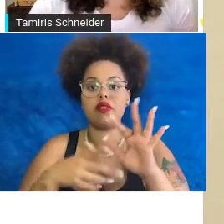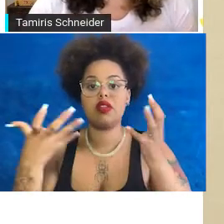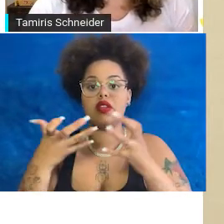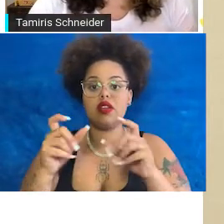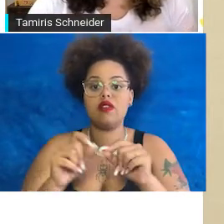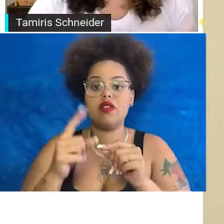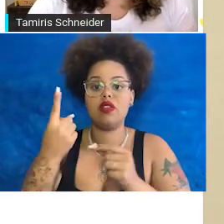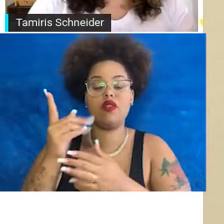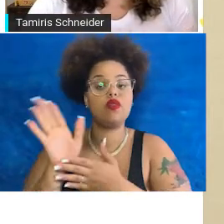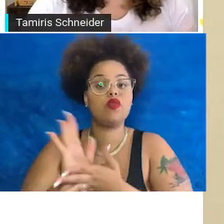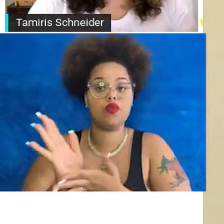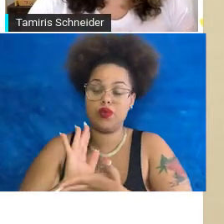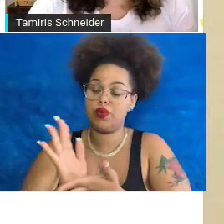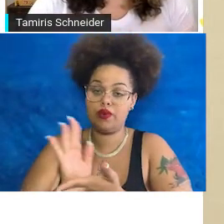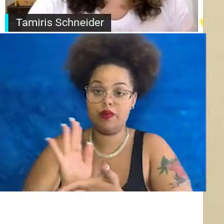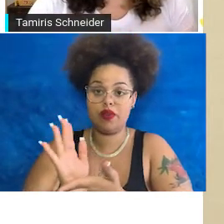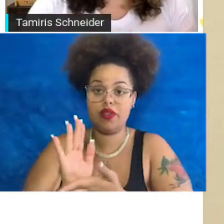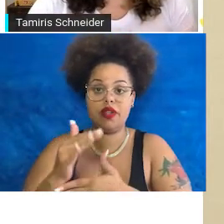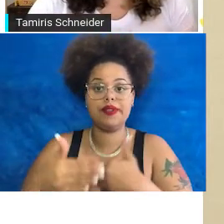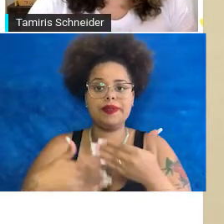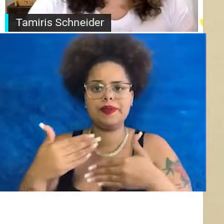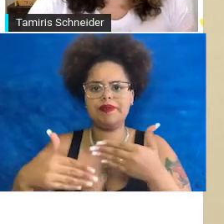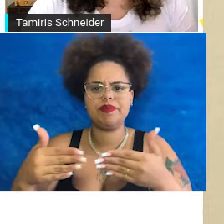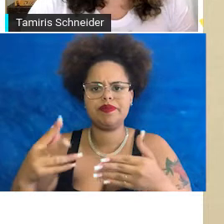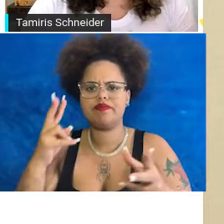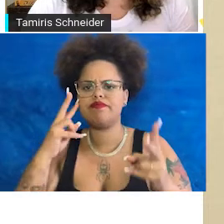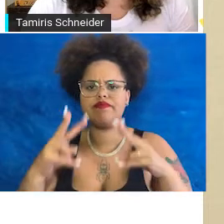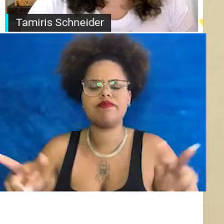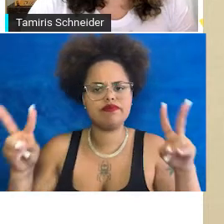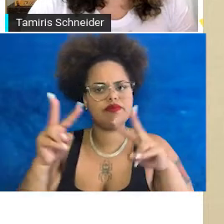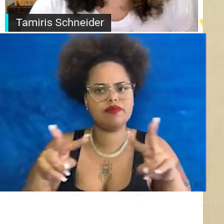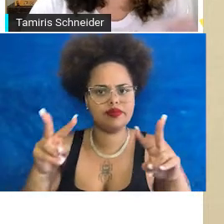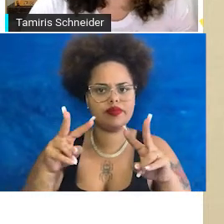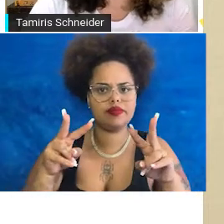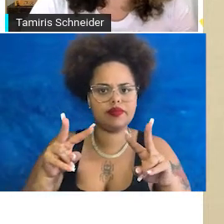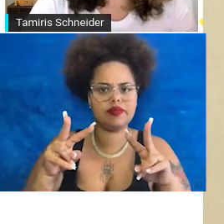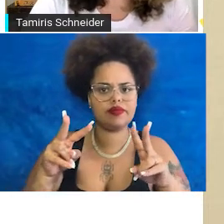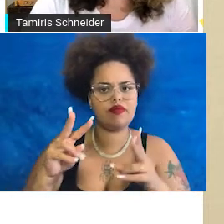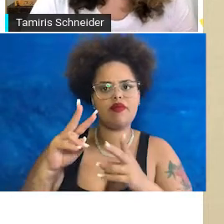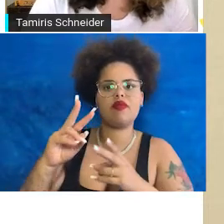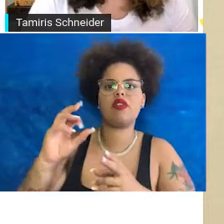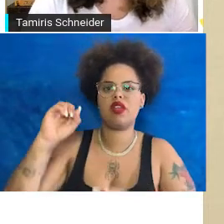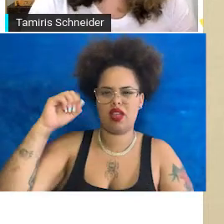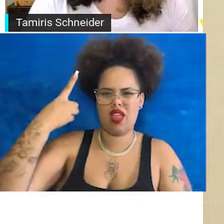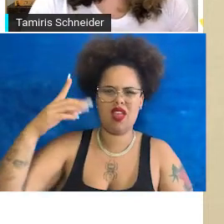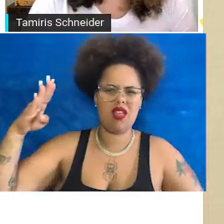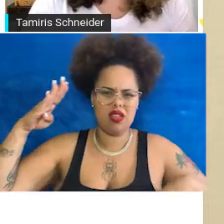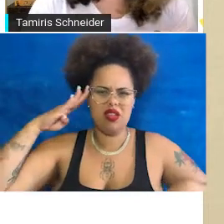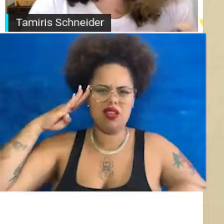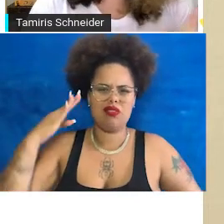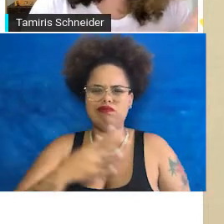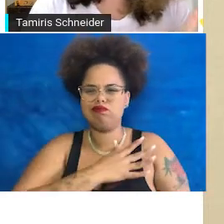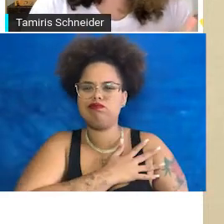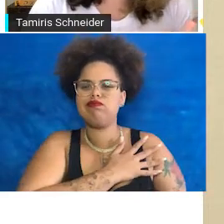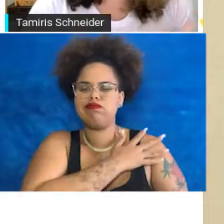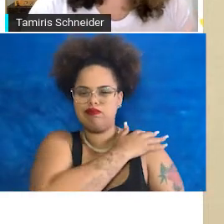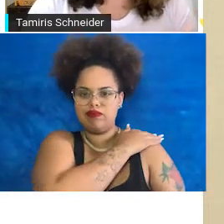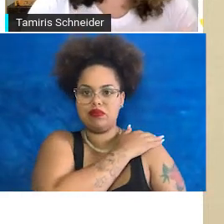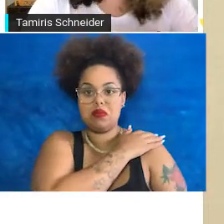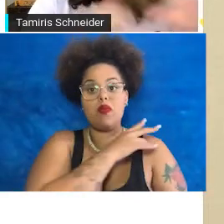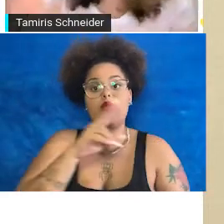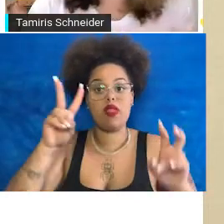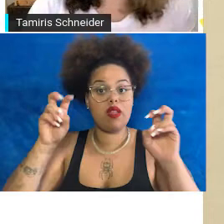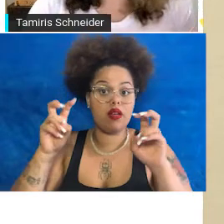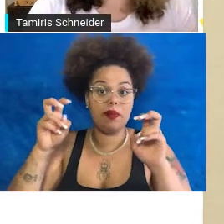fazer um filme que se passava numa estética da ditadura militar no Brasil. Não necessariamente era esse o tema,